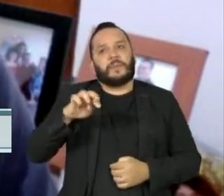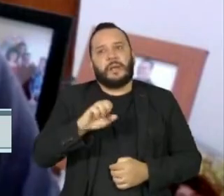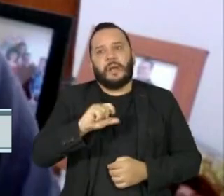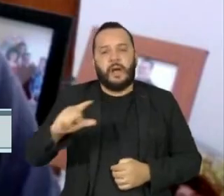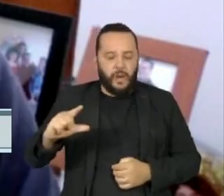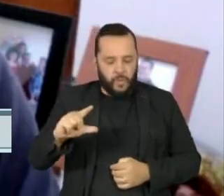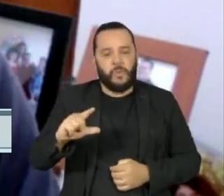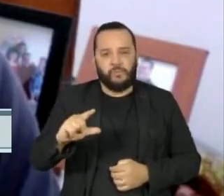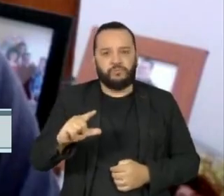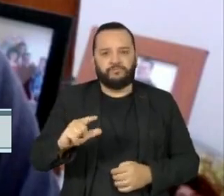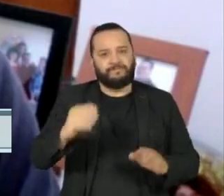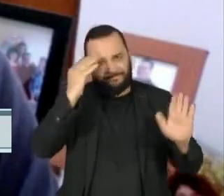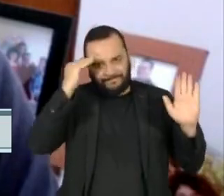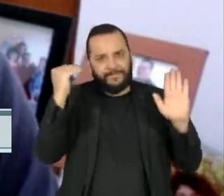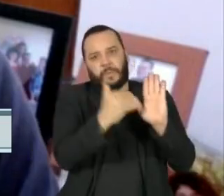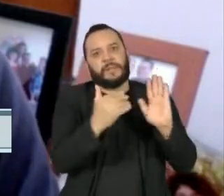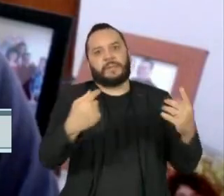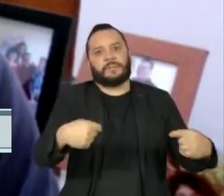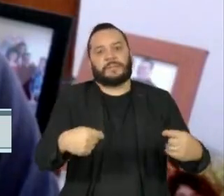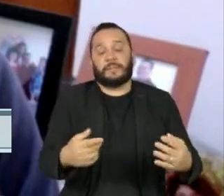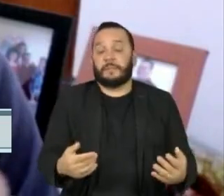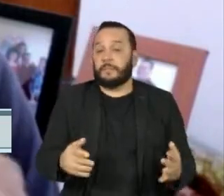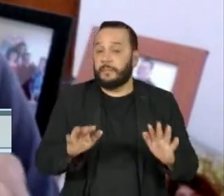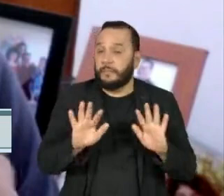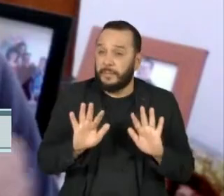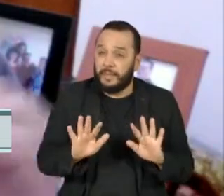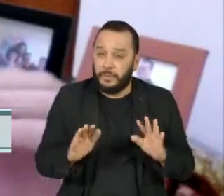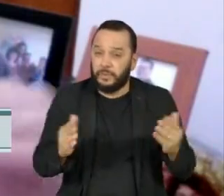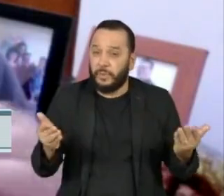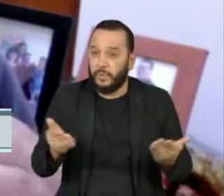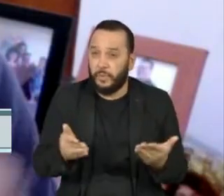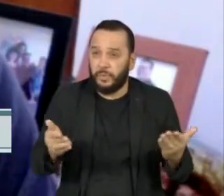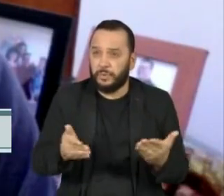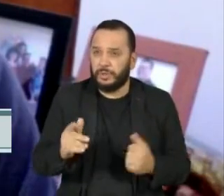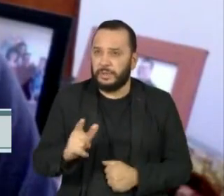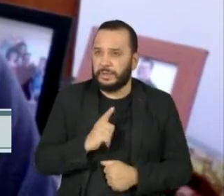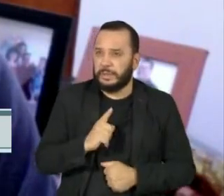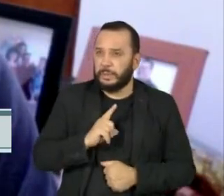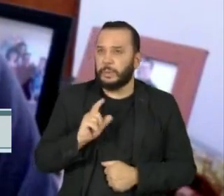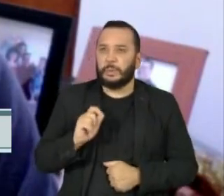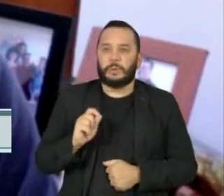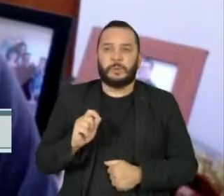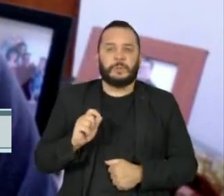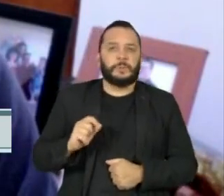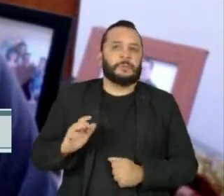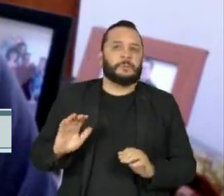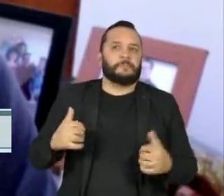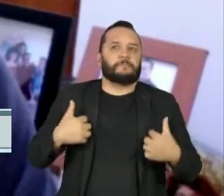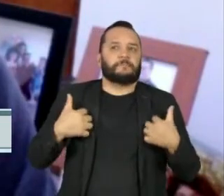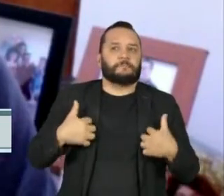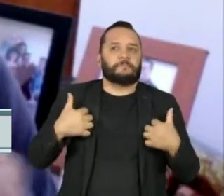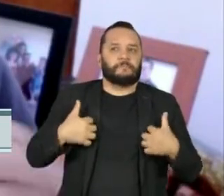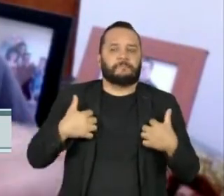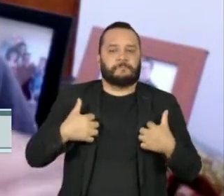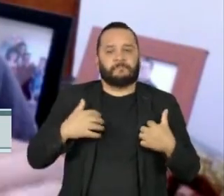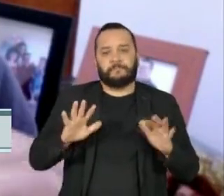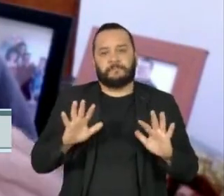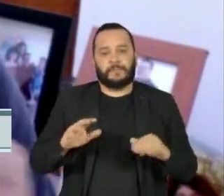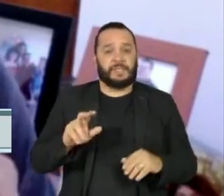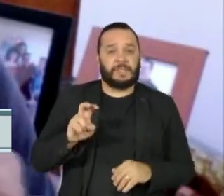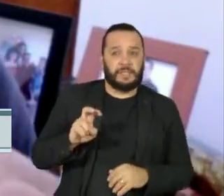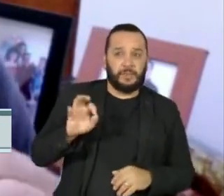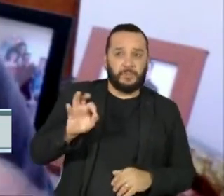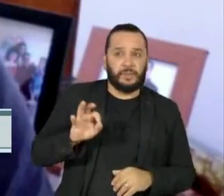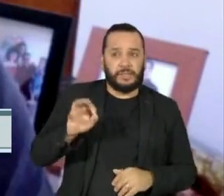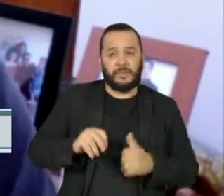nós já temos pequena né cobediando para ano mas nós temos uma situação algo do tipo entre 5% e